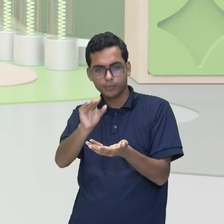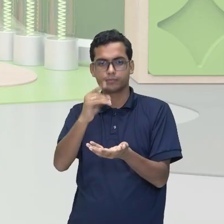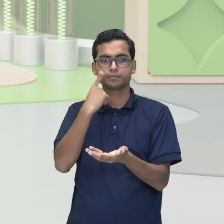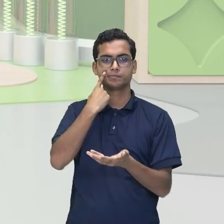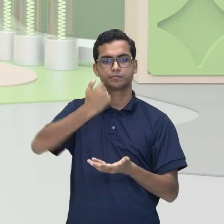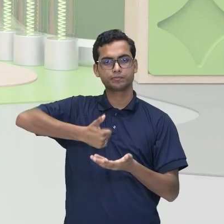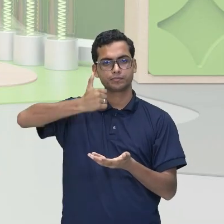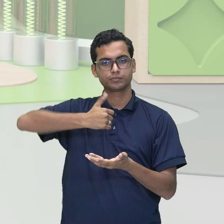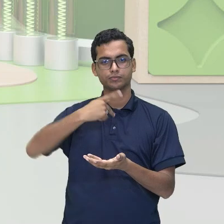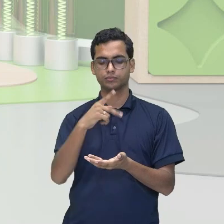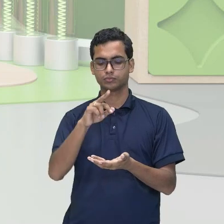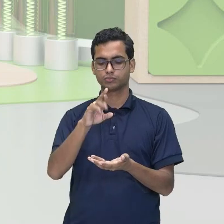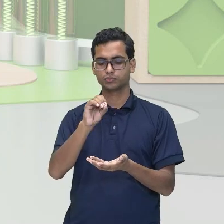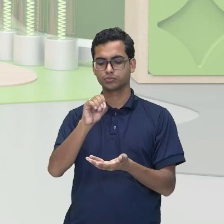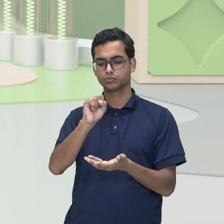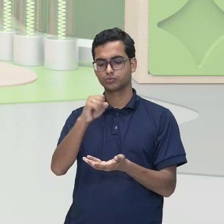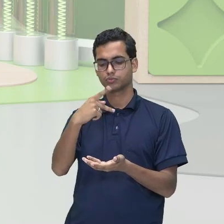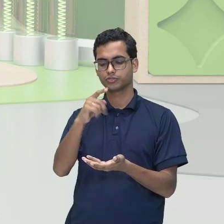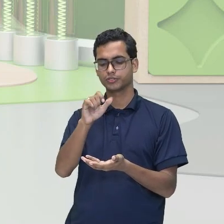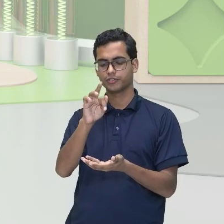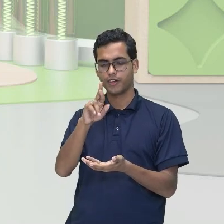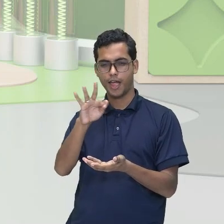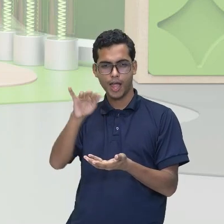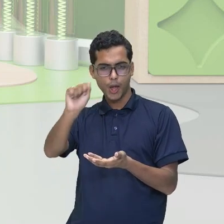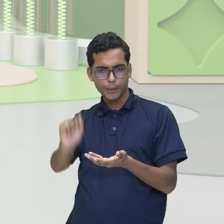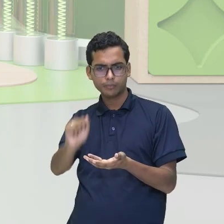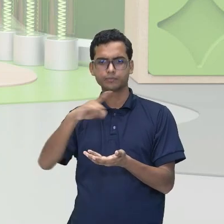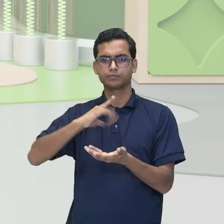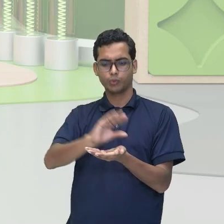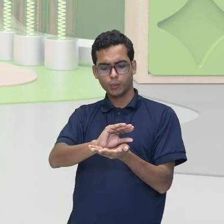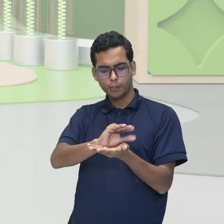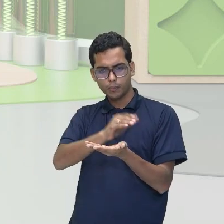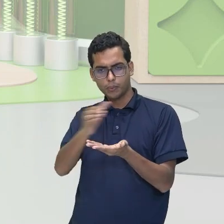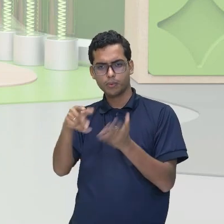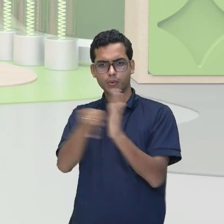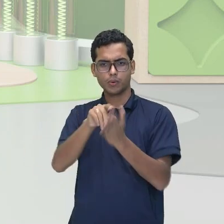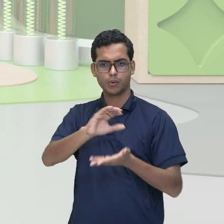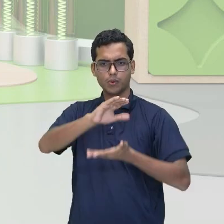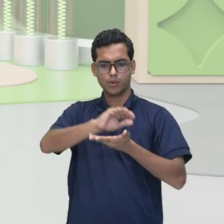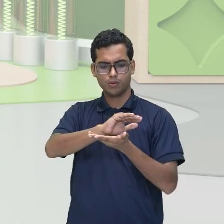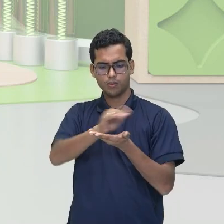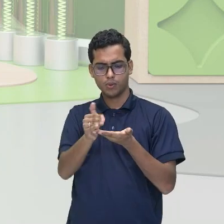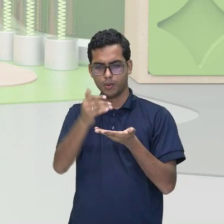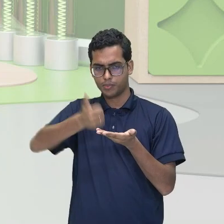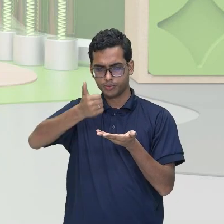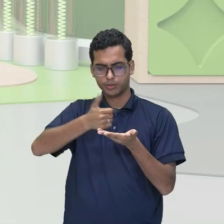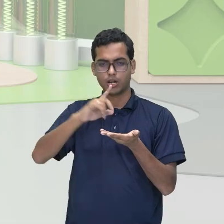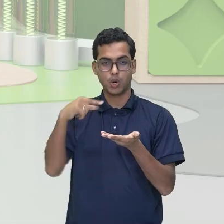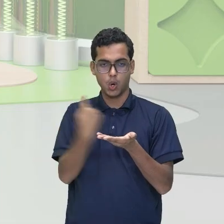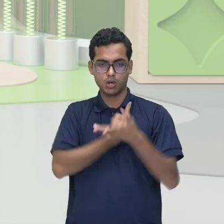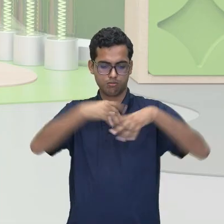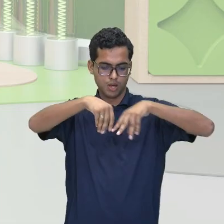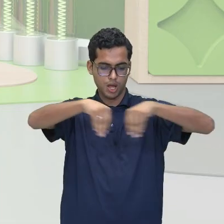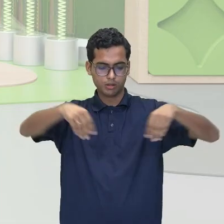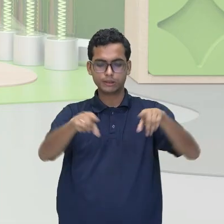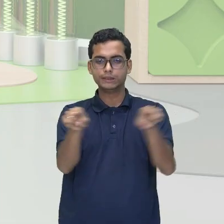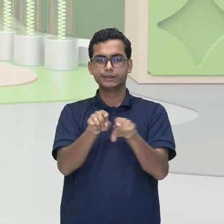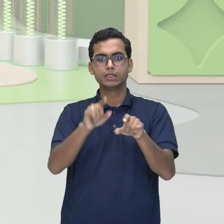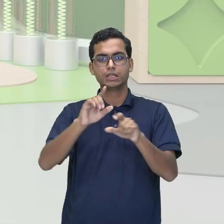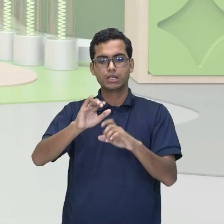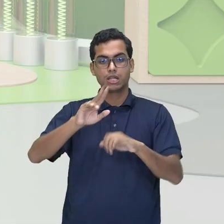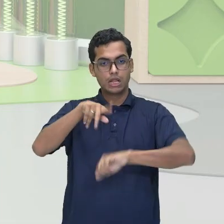é essa aqui, que nós estamos respirando. E na segunda camada, que